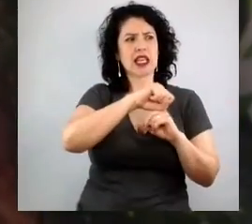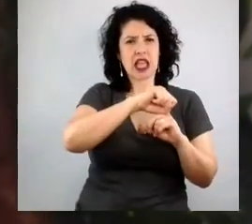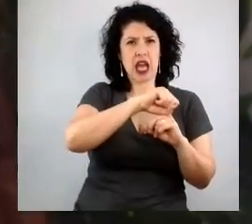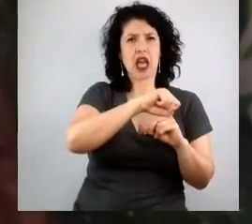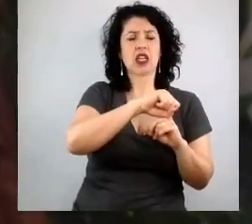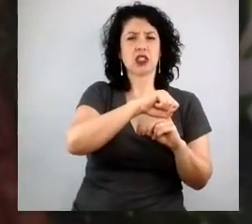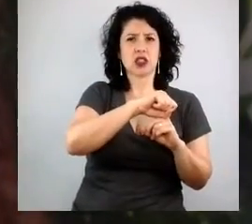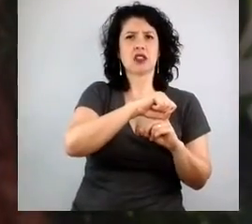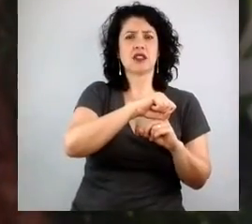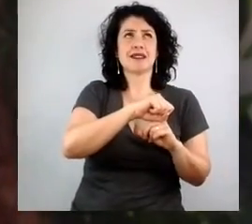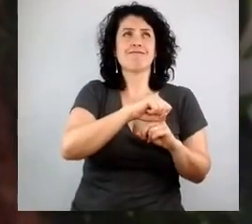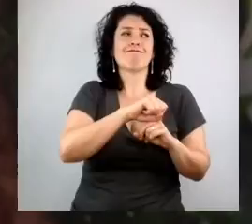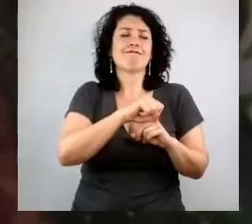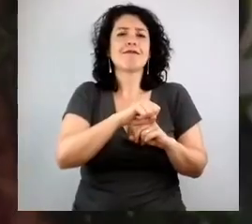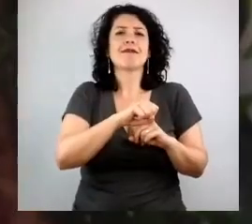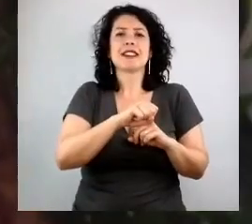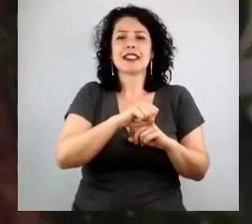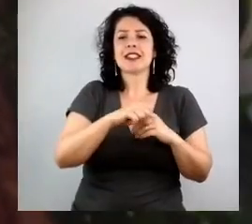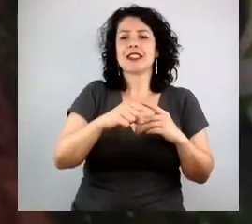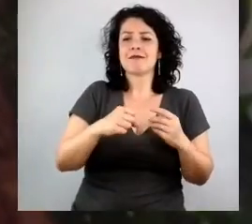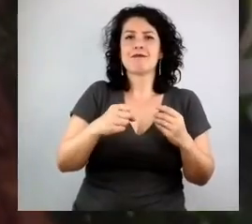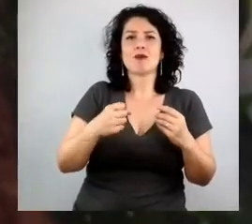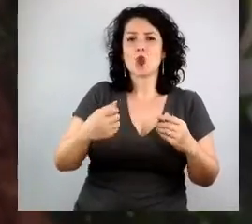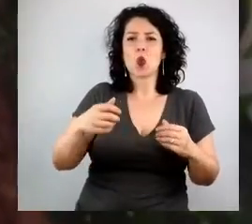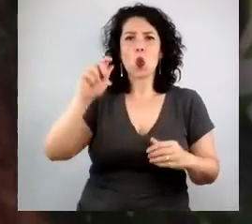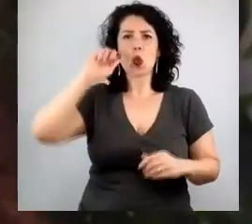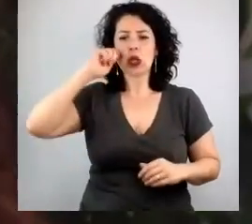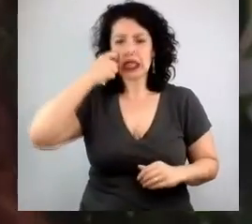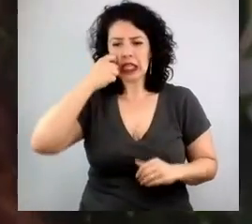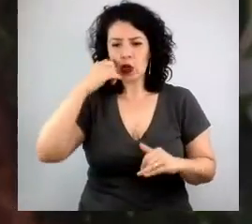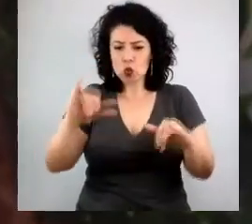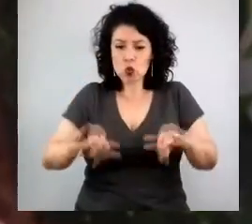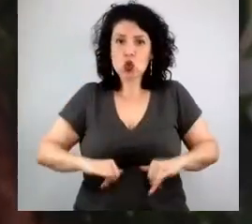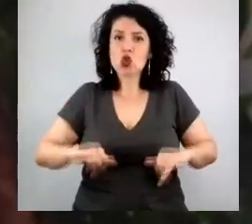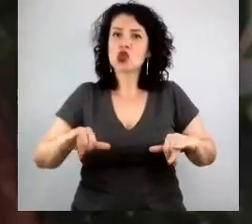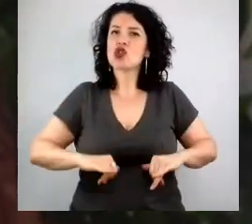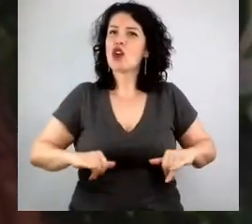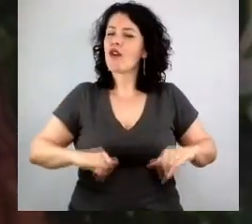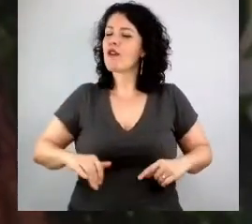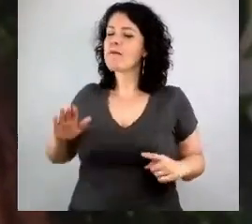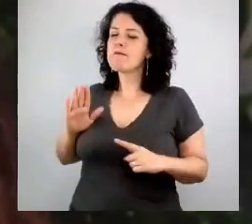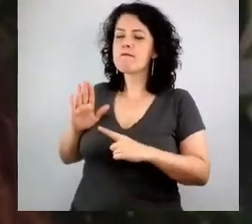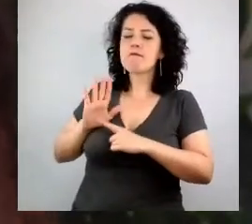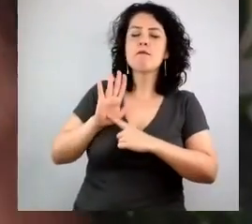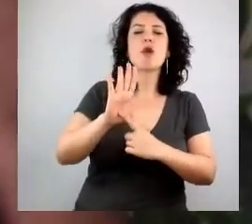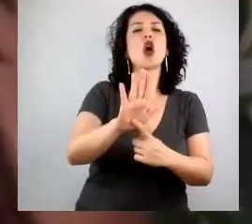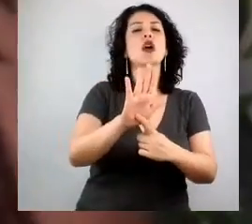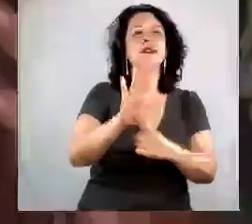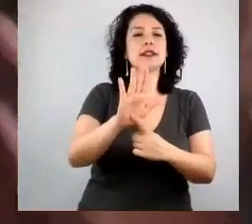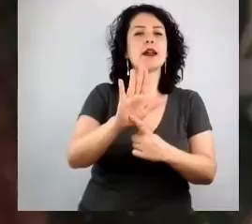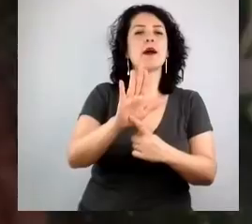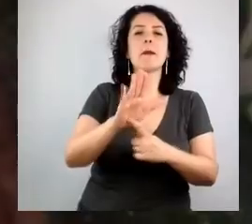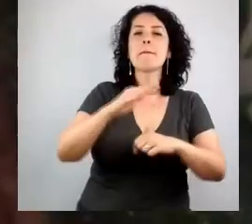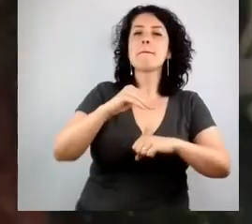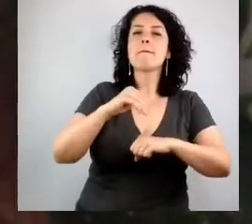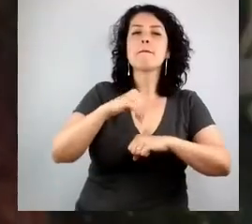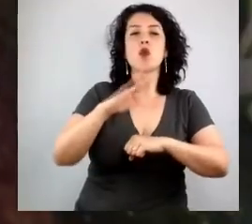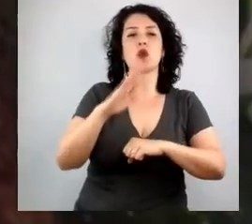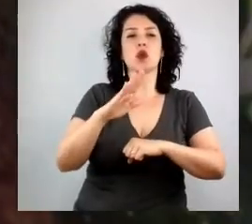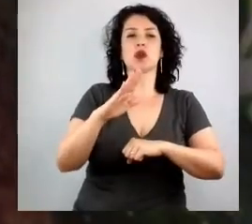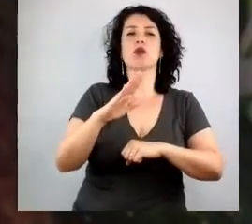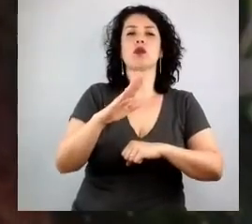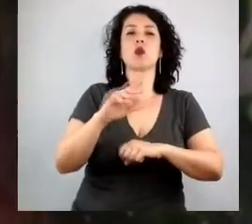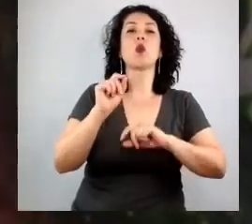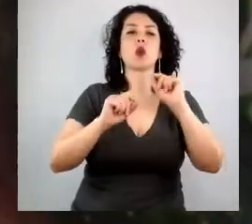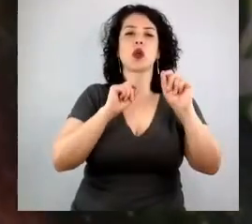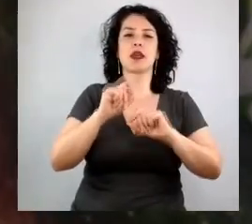sofre, como expressa muito bem a escritora Sueli Carneiro, né? Esse não consigo respirar, do